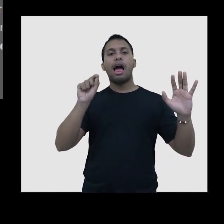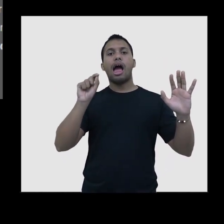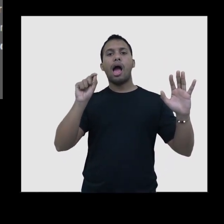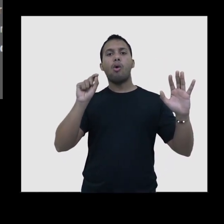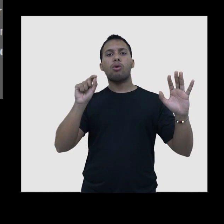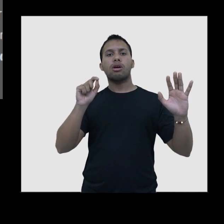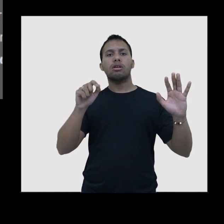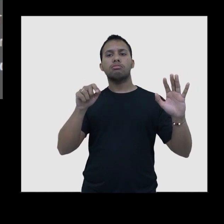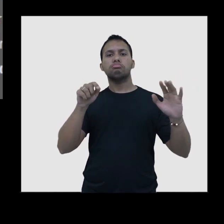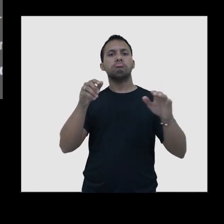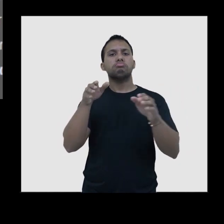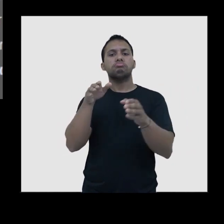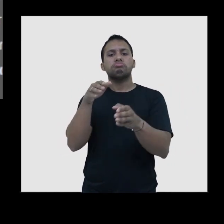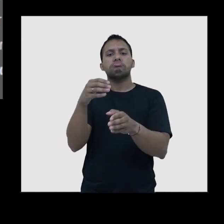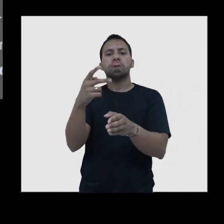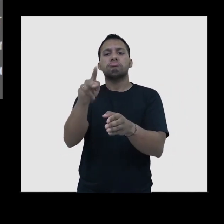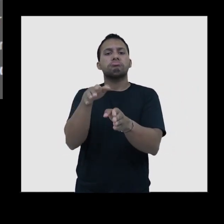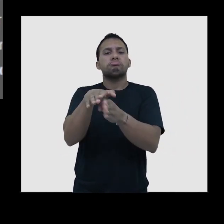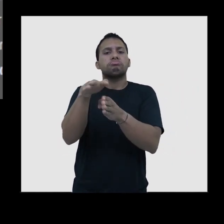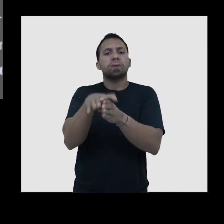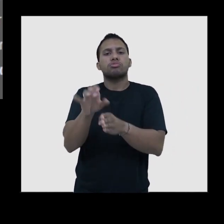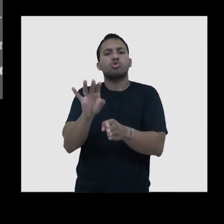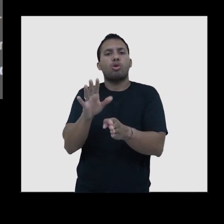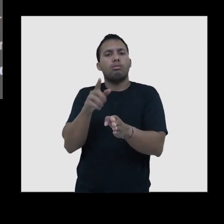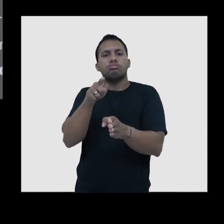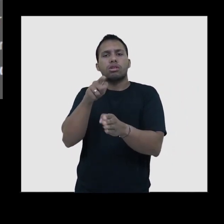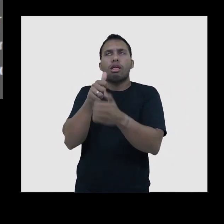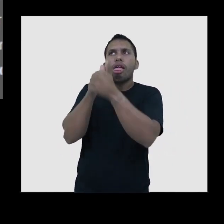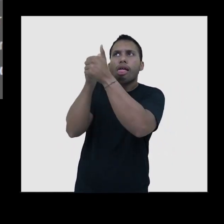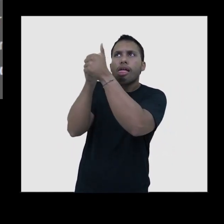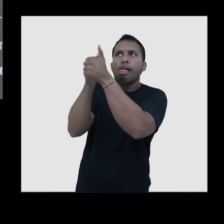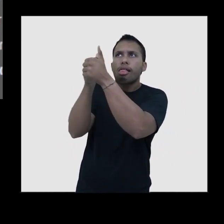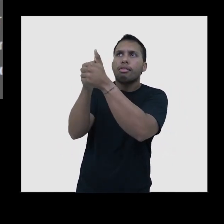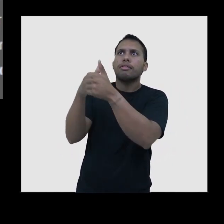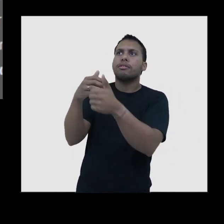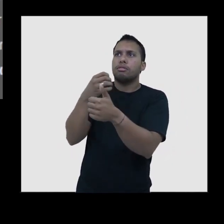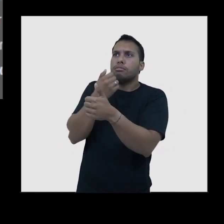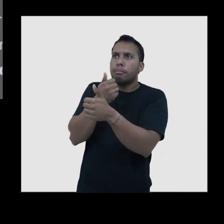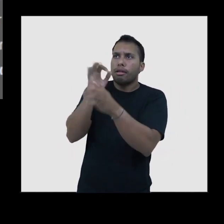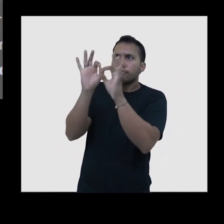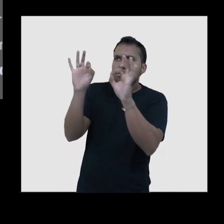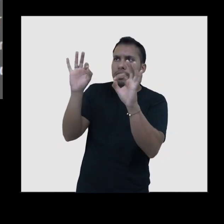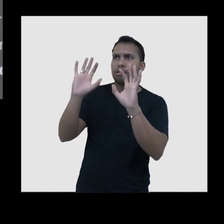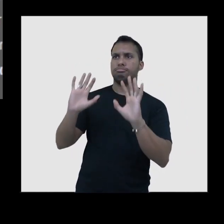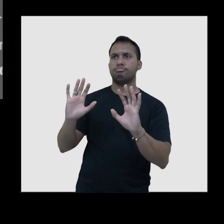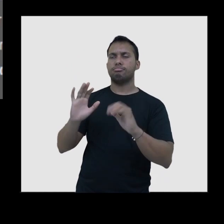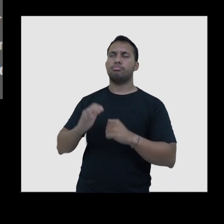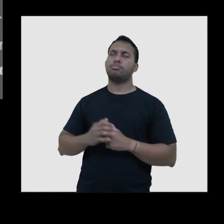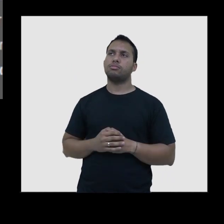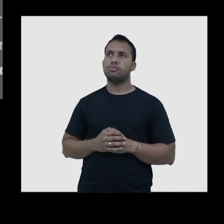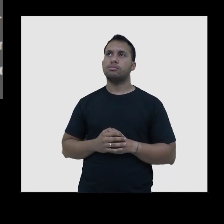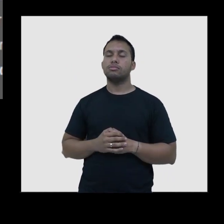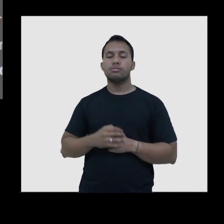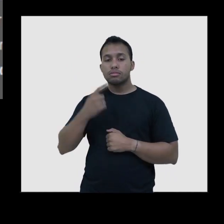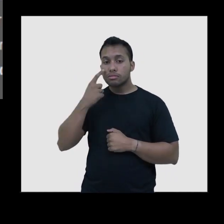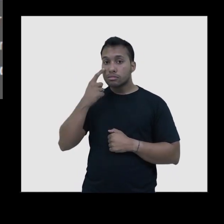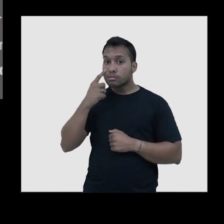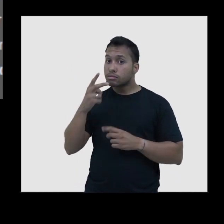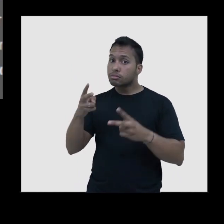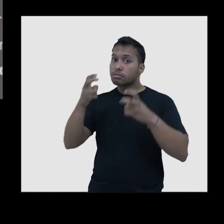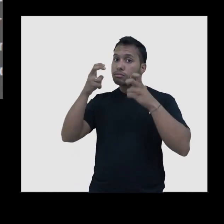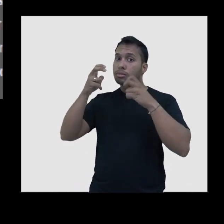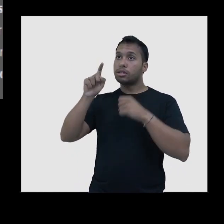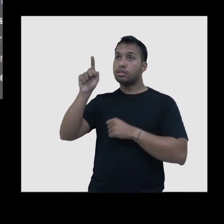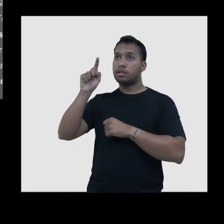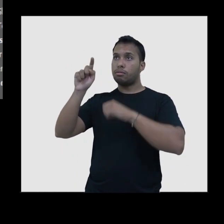pretos aqui, que é uma marcação em relação ao ajuste da sua janela. Você tem certeza que tudo que está